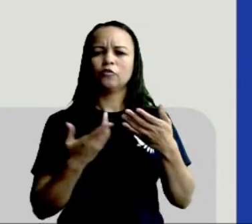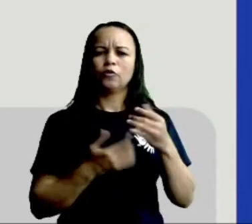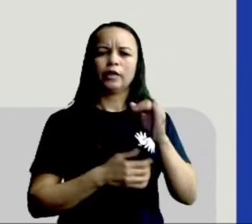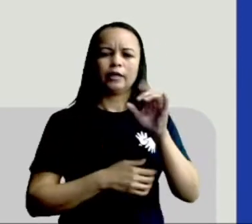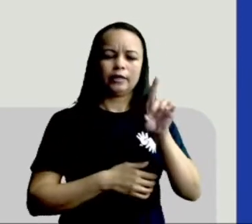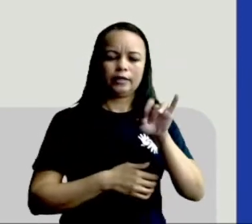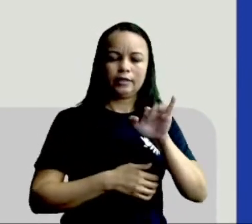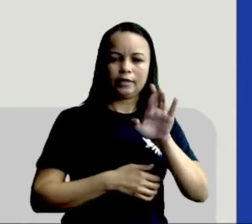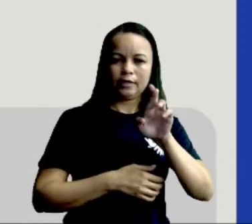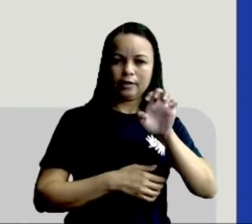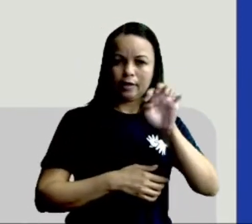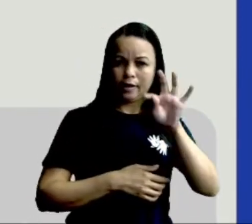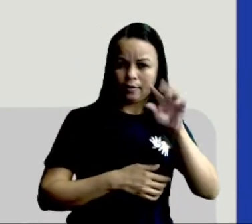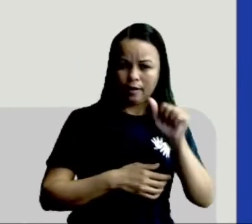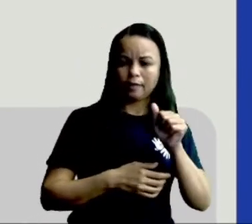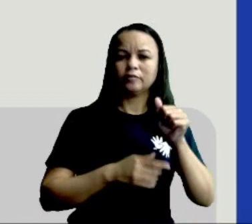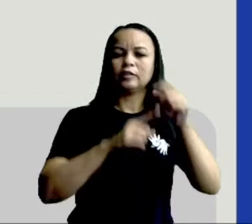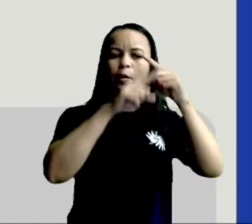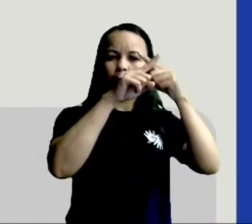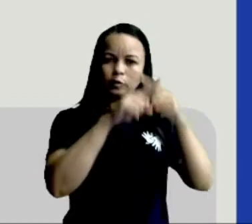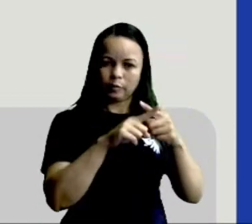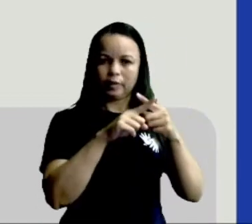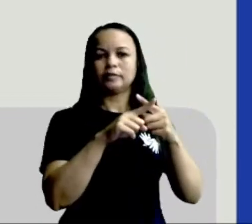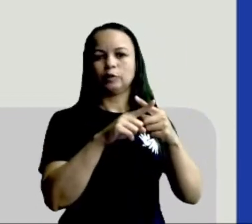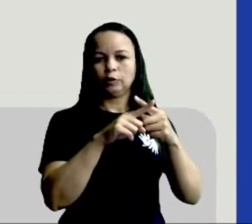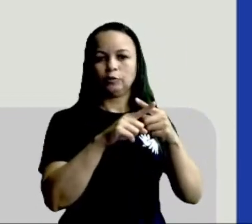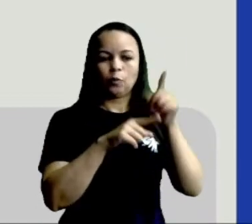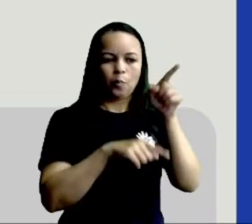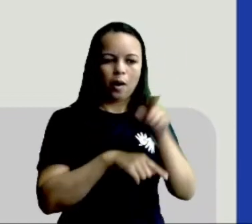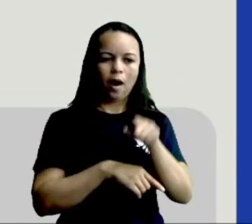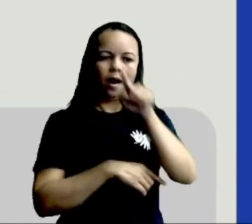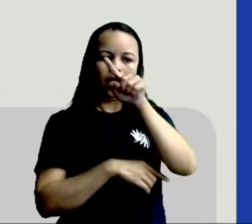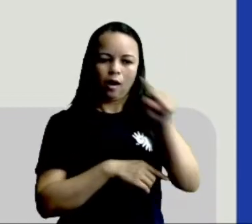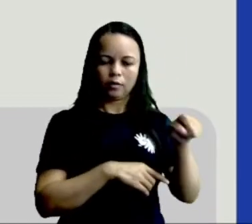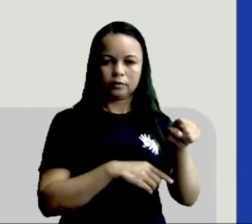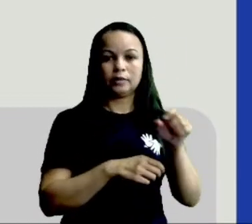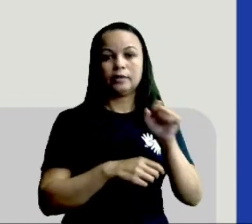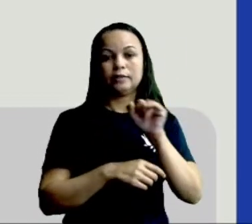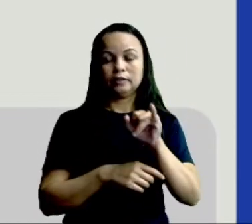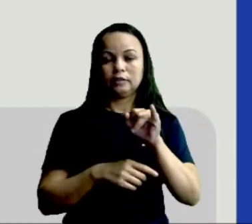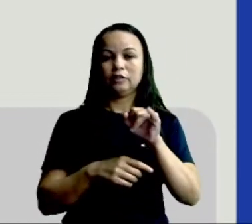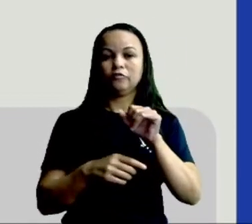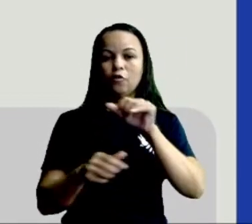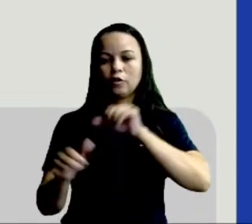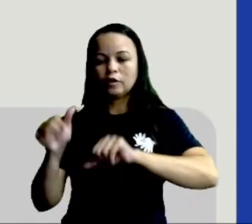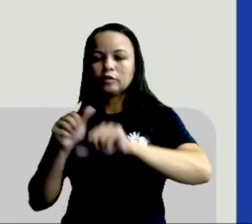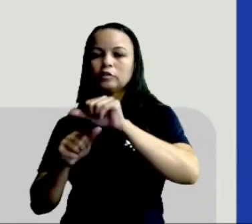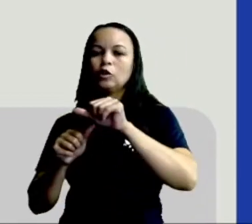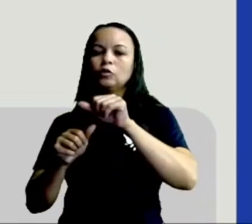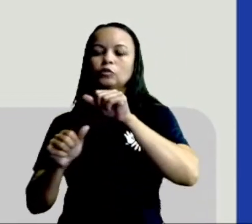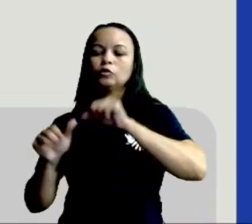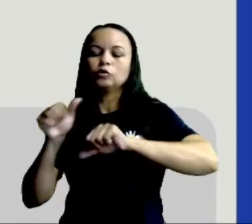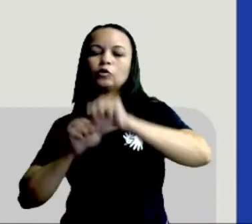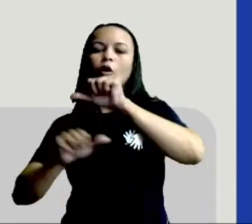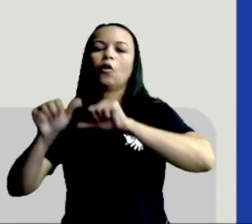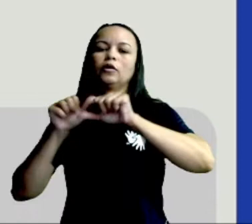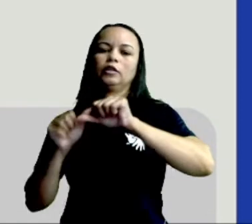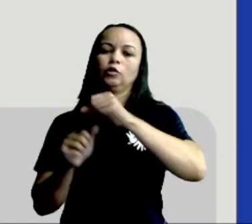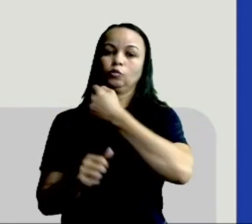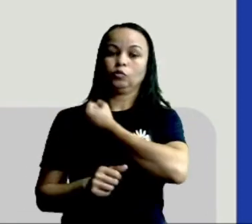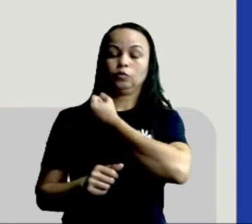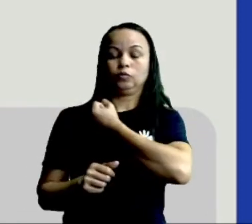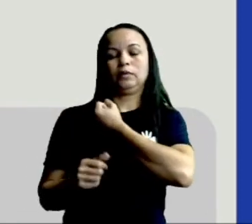diretas, efetue a multiplicação cruzada. Se forem inversas, troque os valores